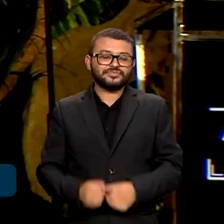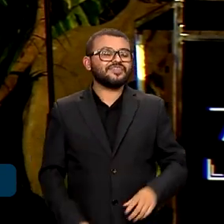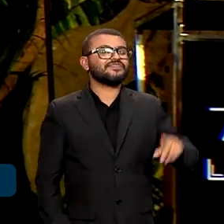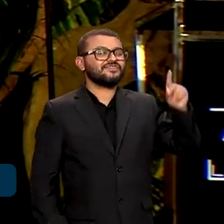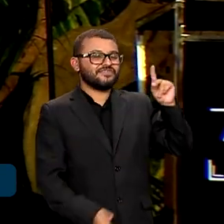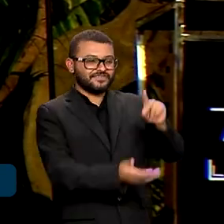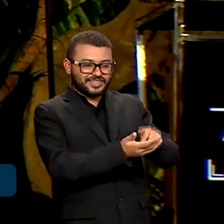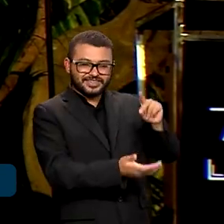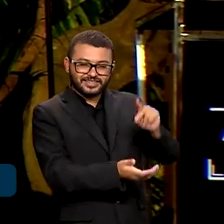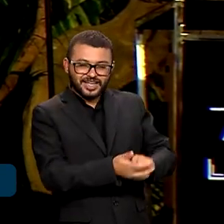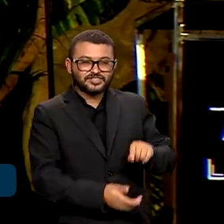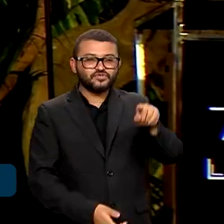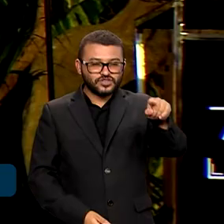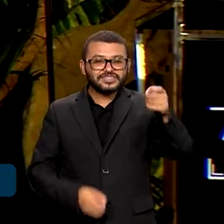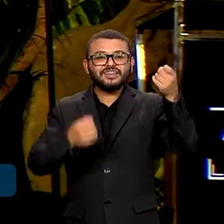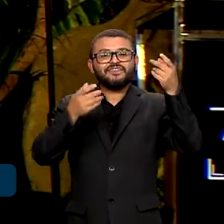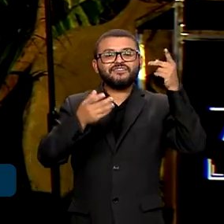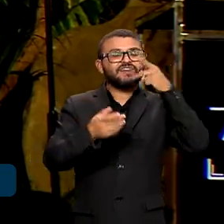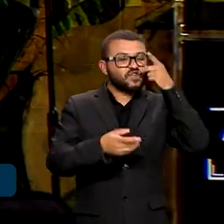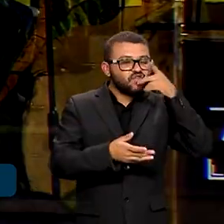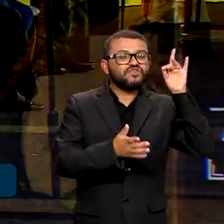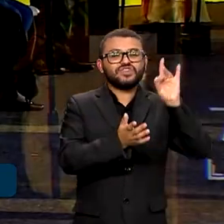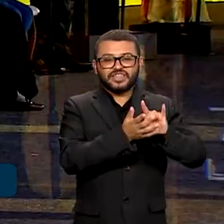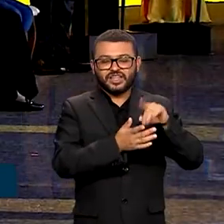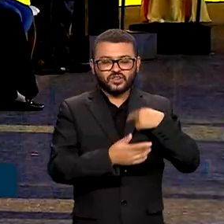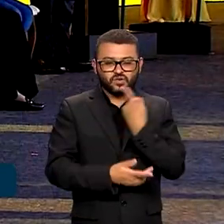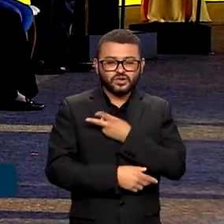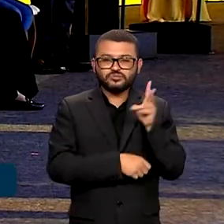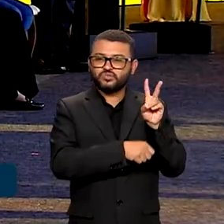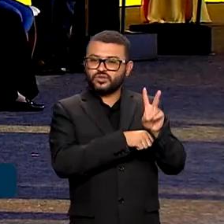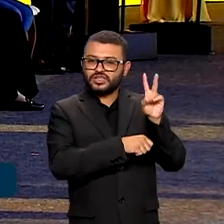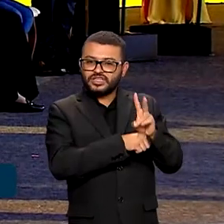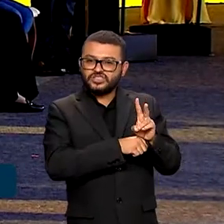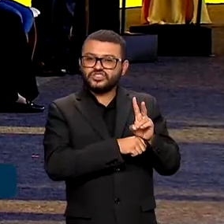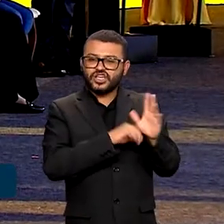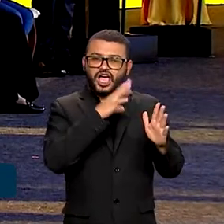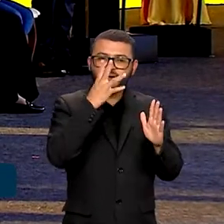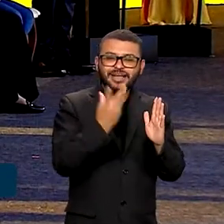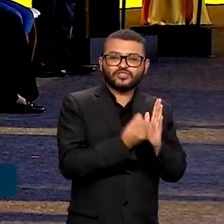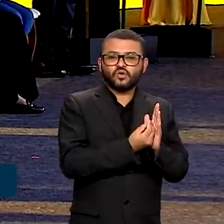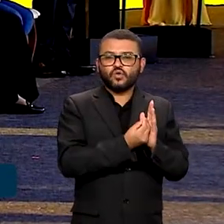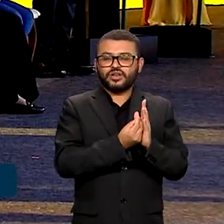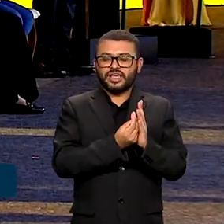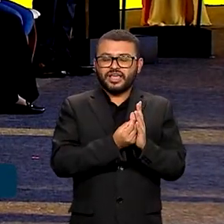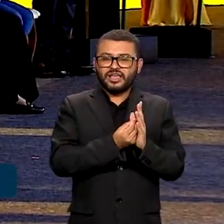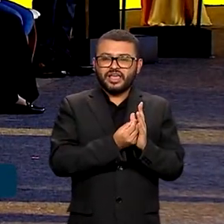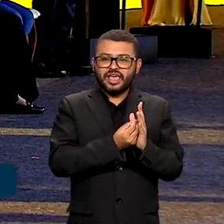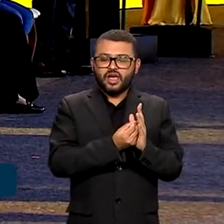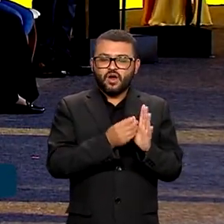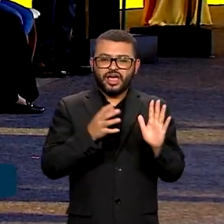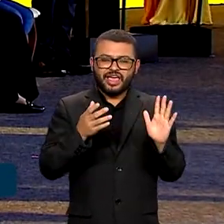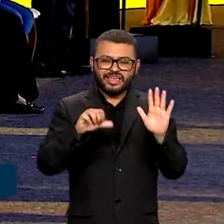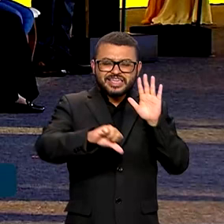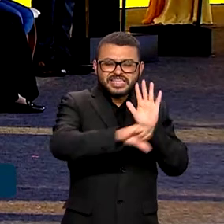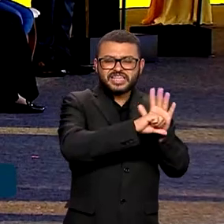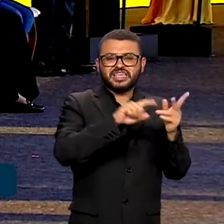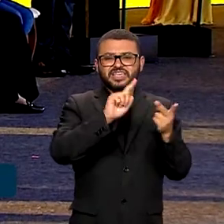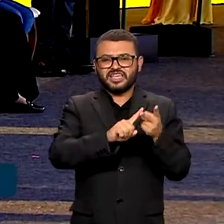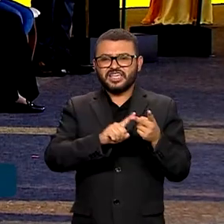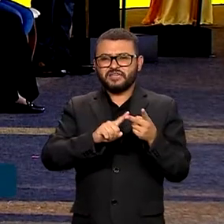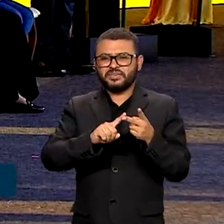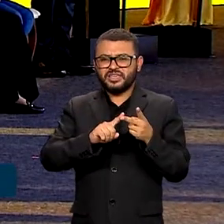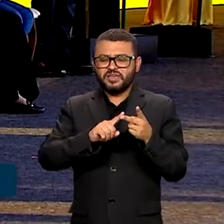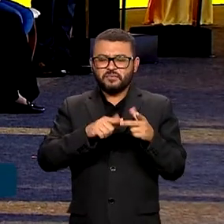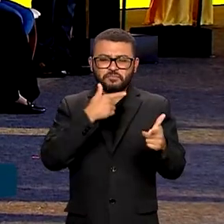Mendes, você tinha razão. Defender a Amazônia do garimpo ilegal, do desmatamento desenfreado,